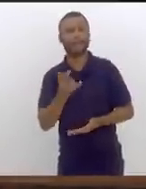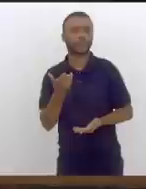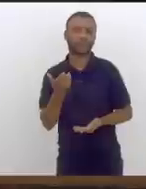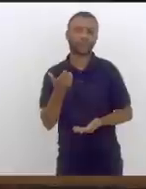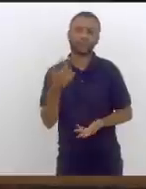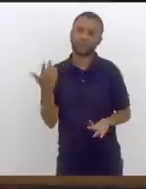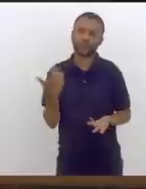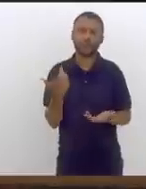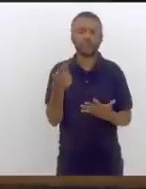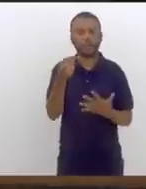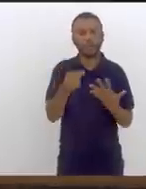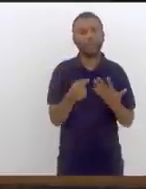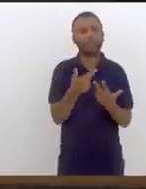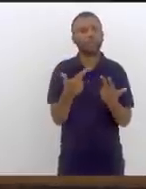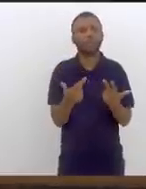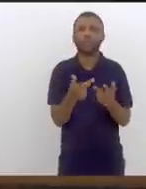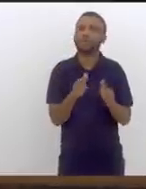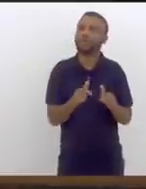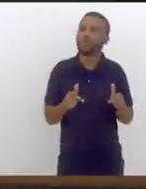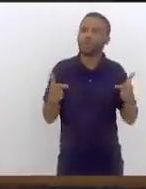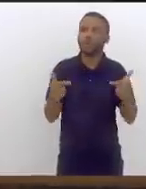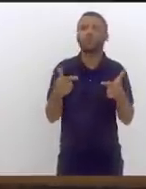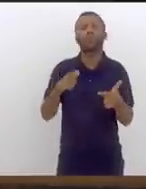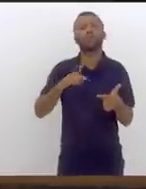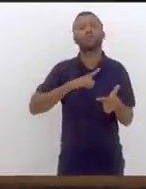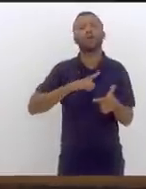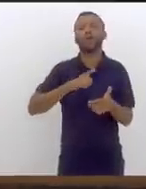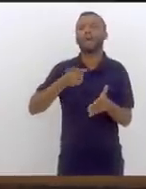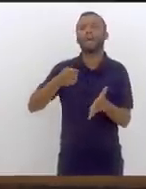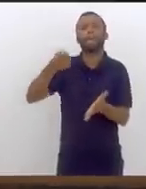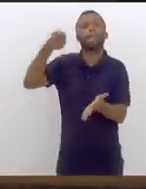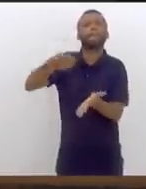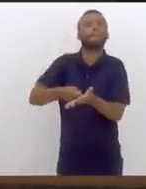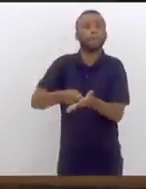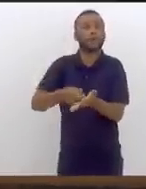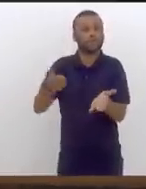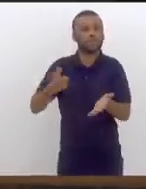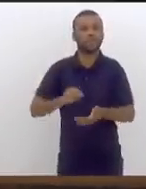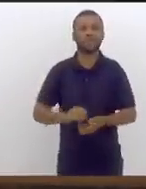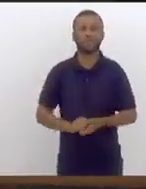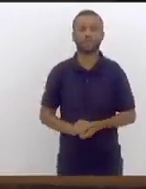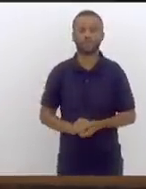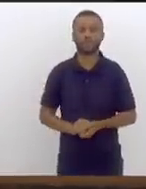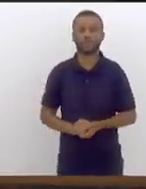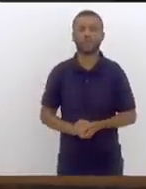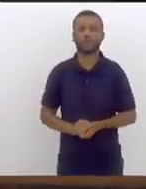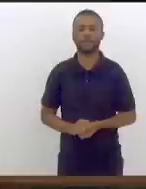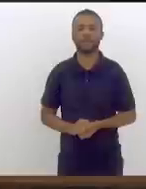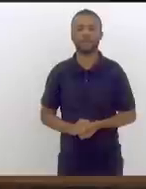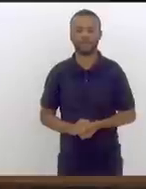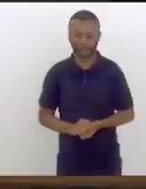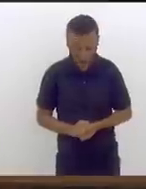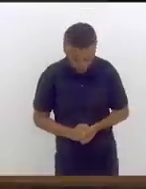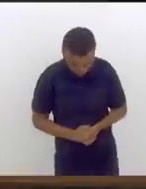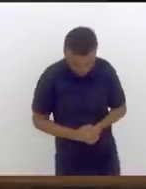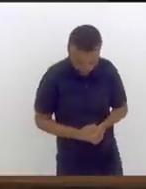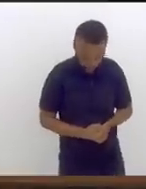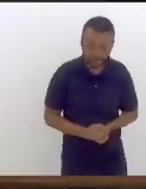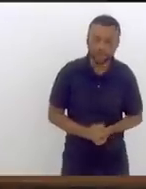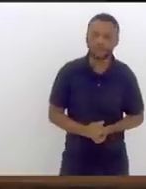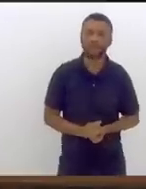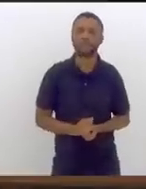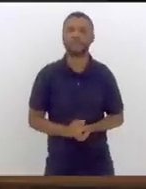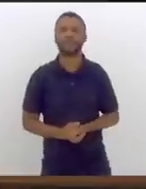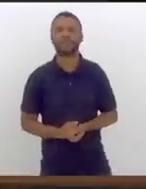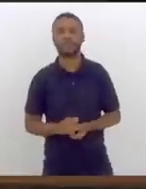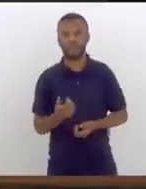essas coisas que eu falo para o senhor que eu tenho um lado e posição e todas as ver toda vez que eu sempre bati nessa tecla